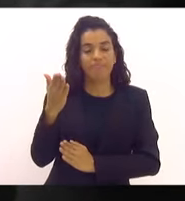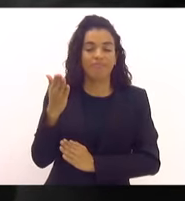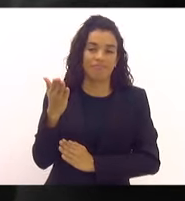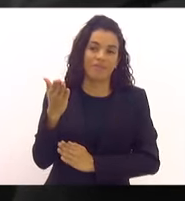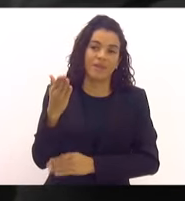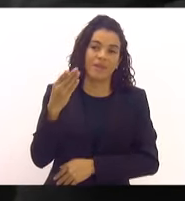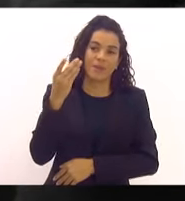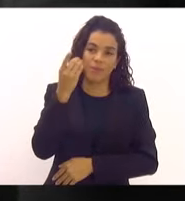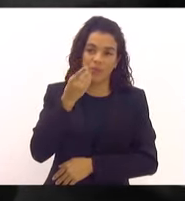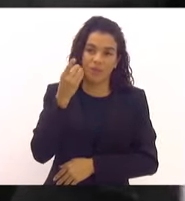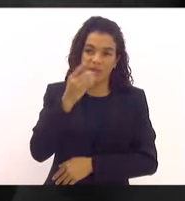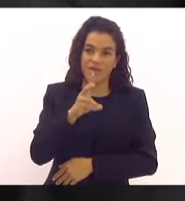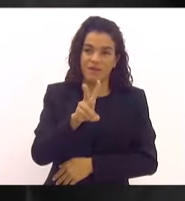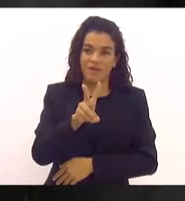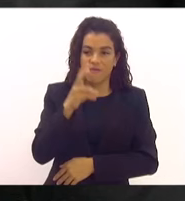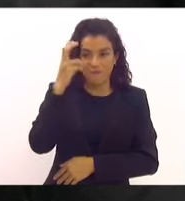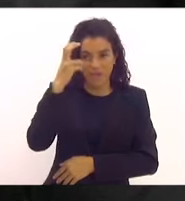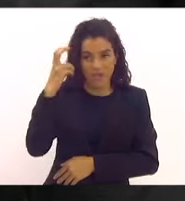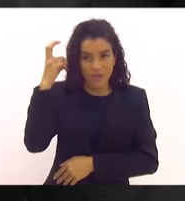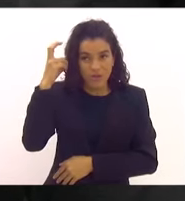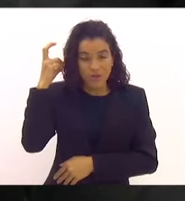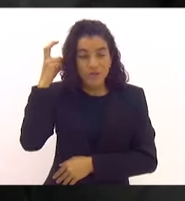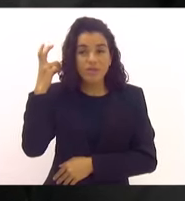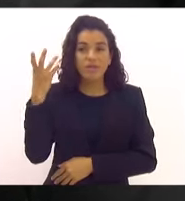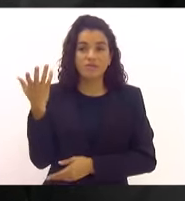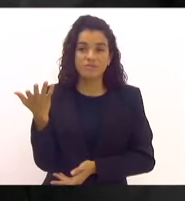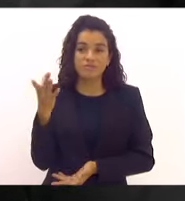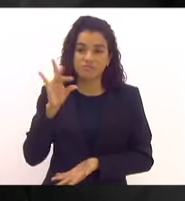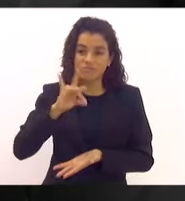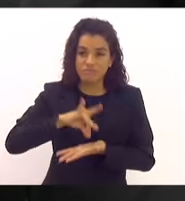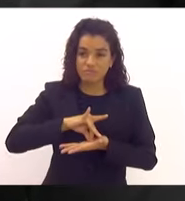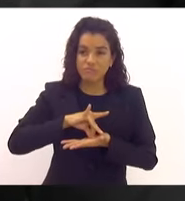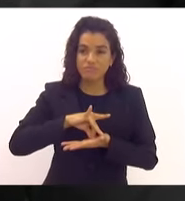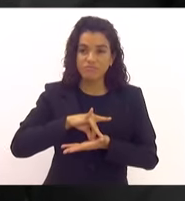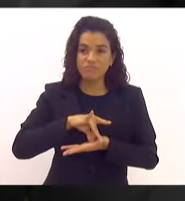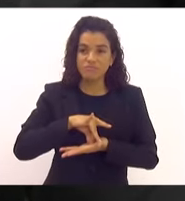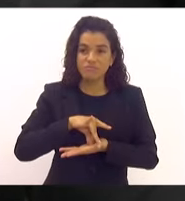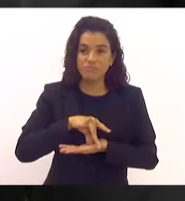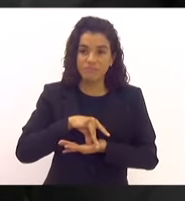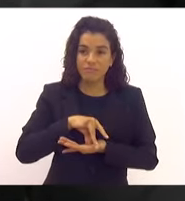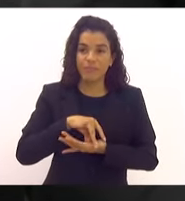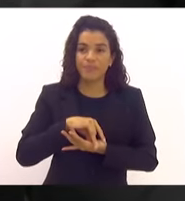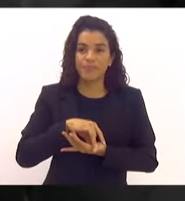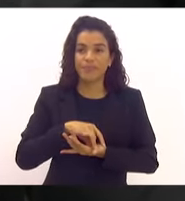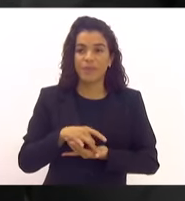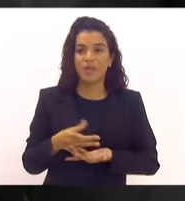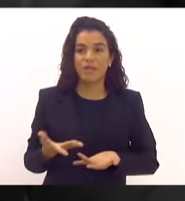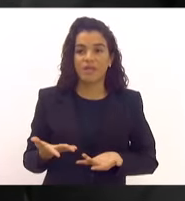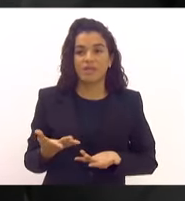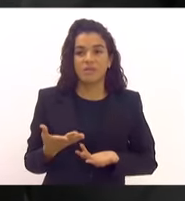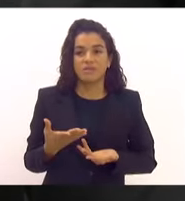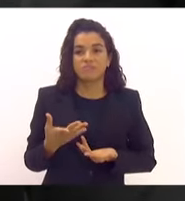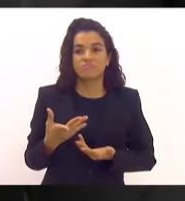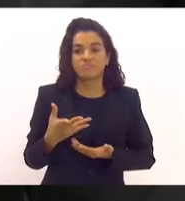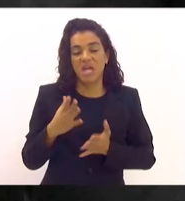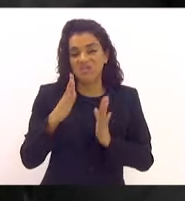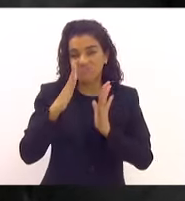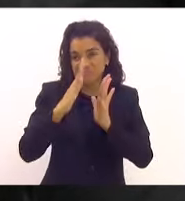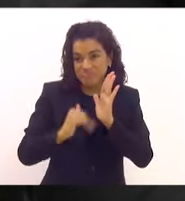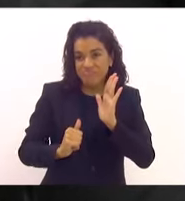Verônica Lima, razão pela qual, de fato, essa questão, né, da supressão, eu